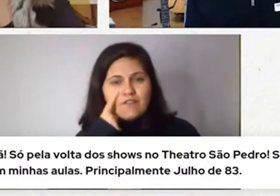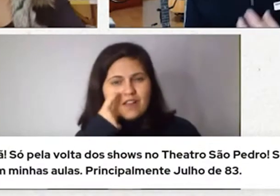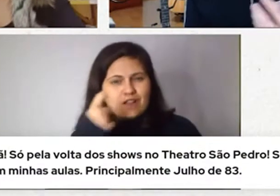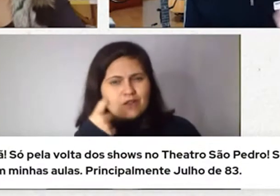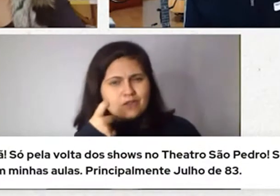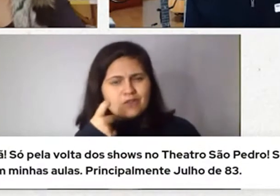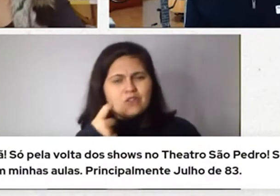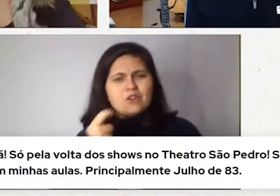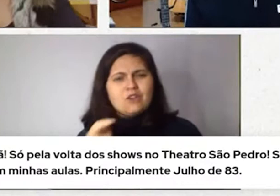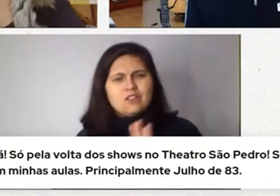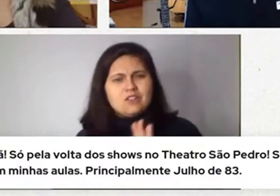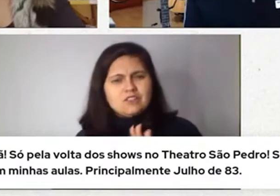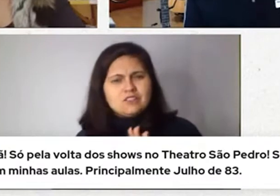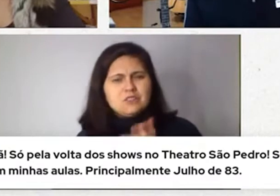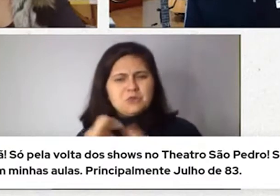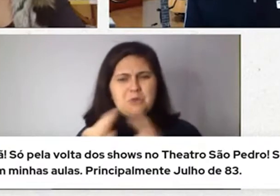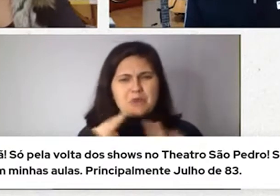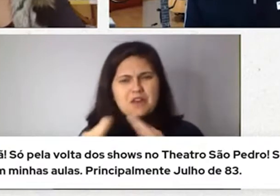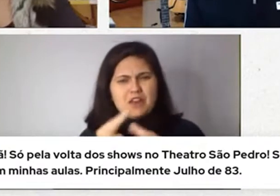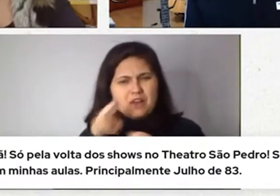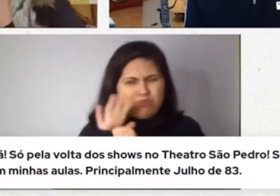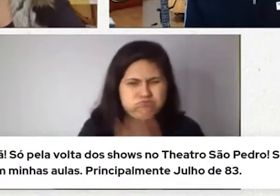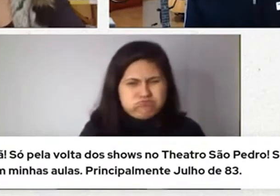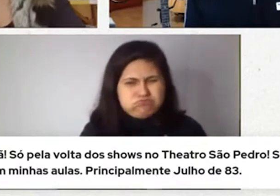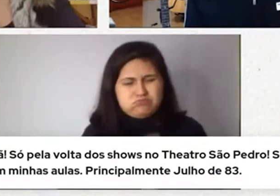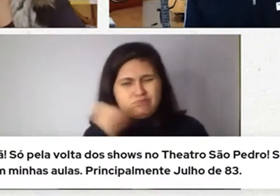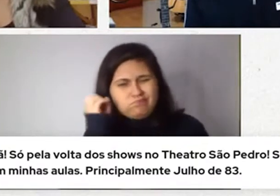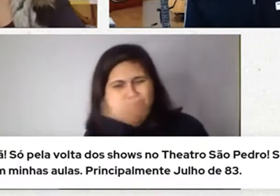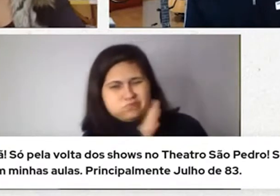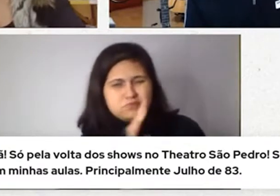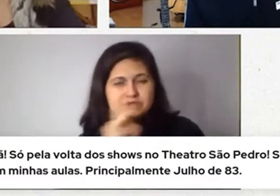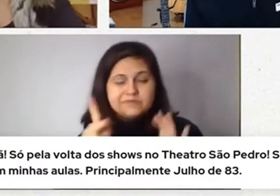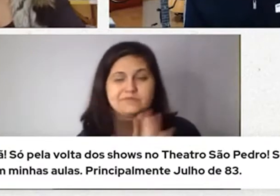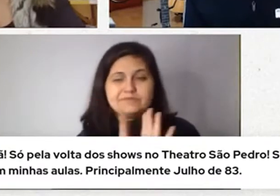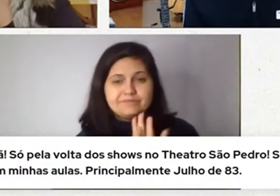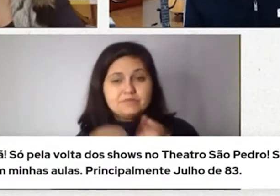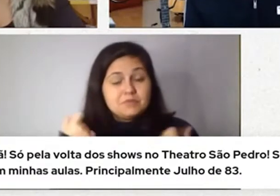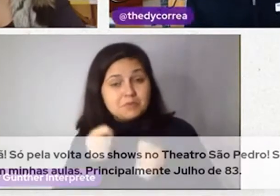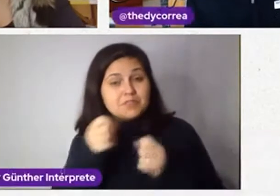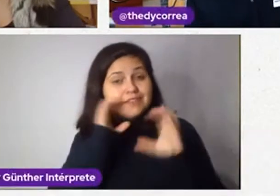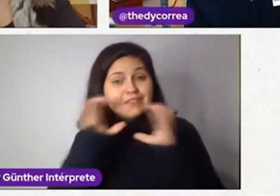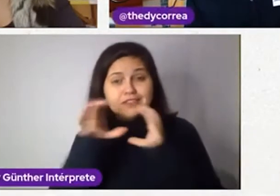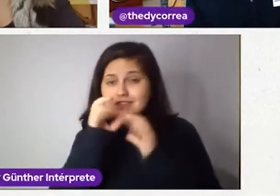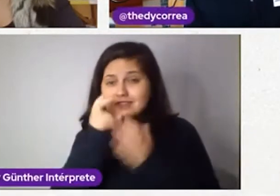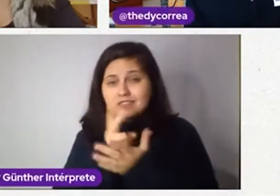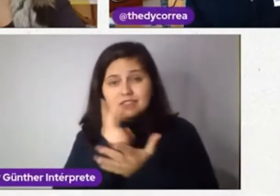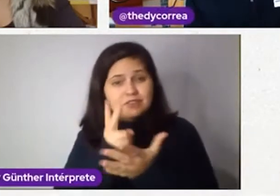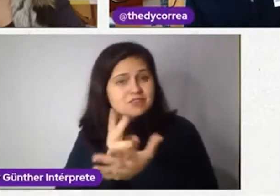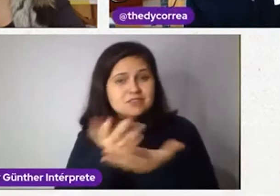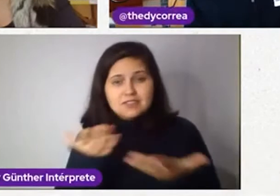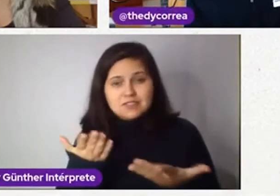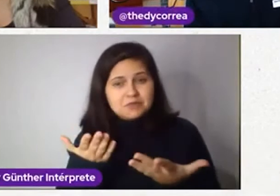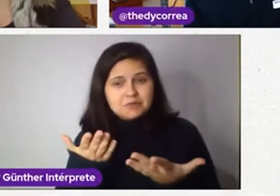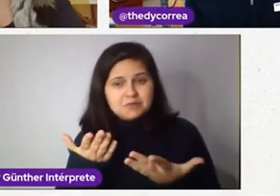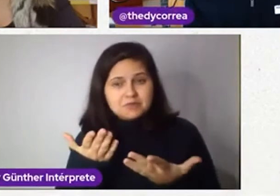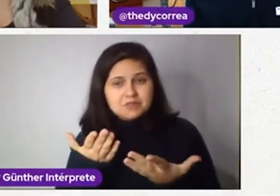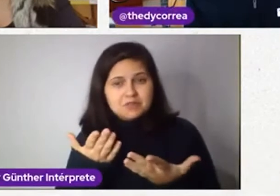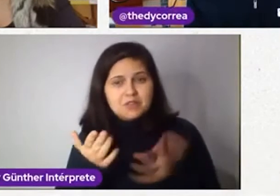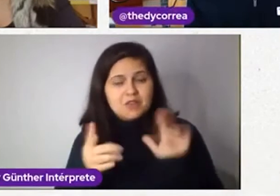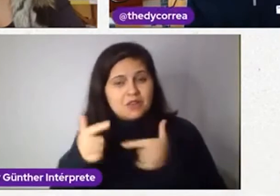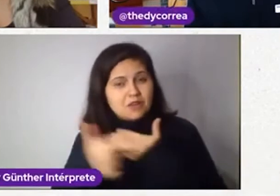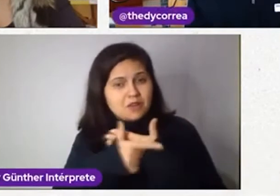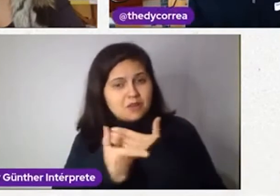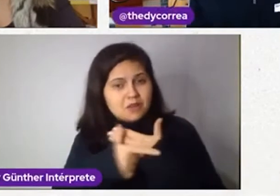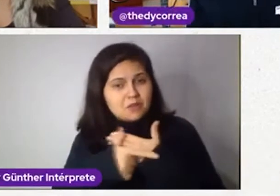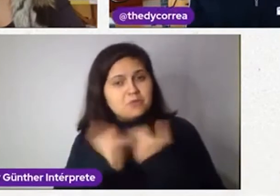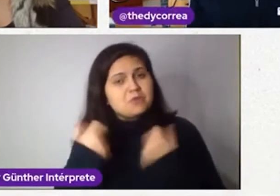de uma relação abusiva, e esse tipo de coisa precisa ser cantado sempre, entende? É um papel que a gente tem que